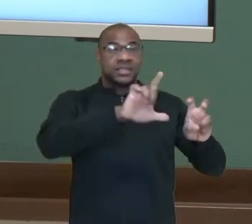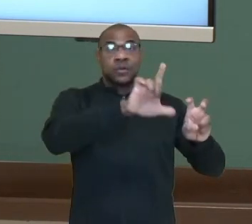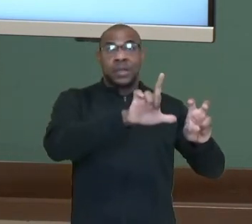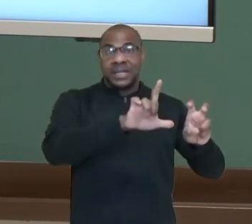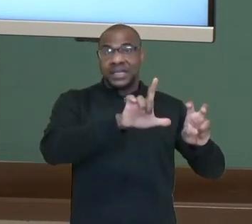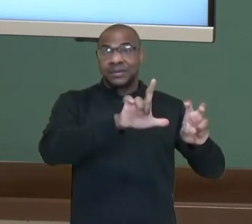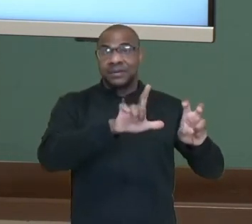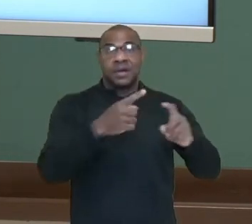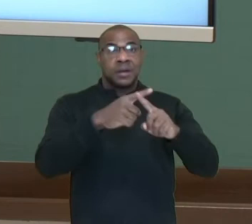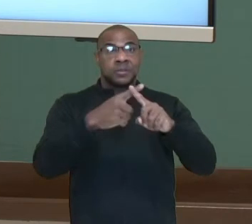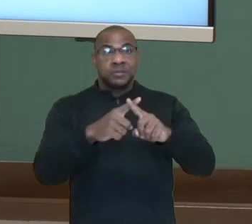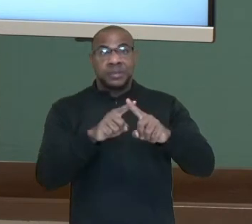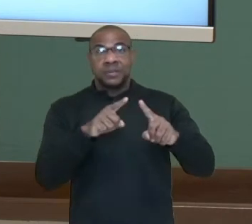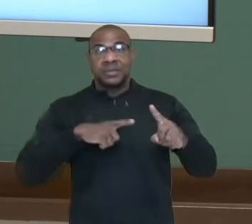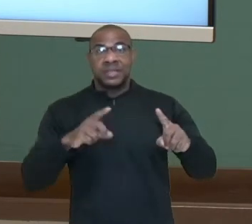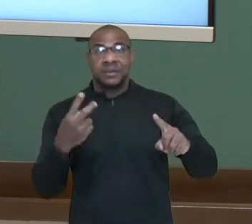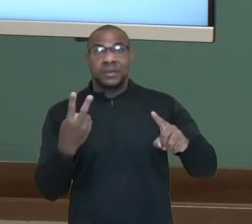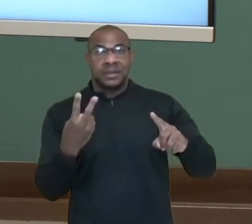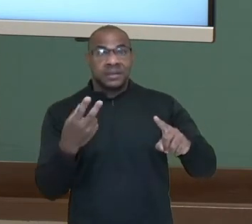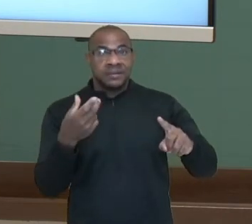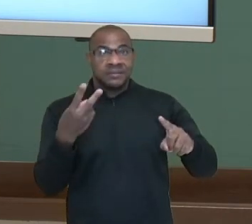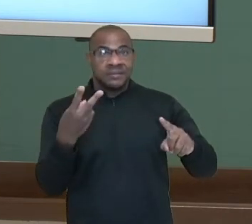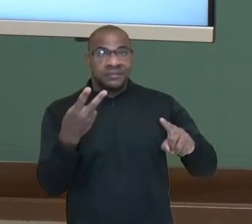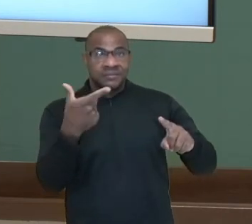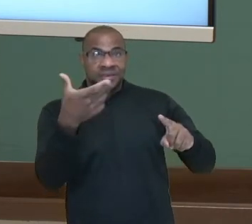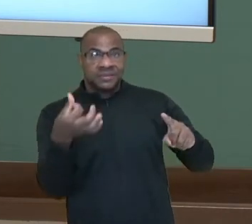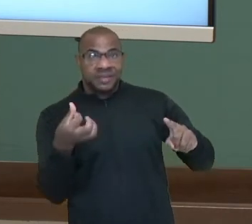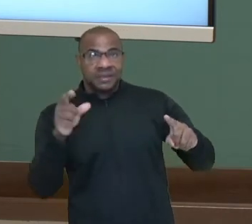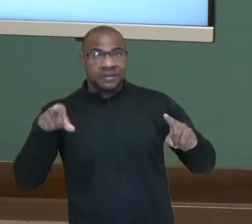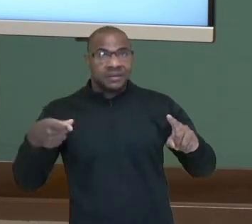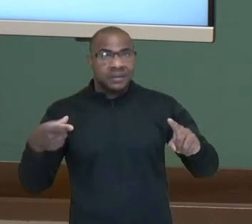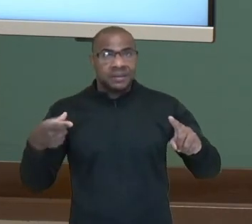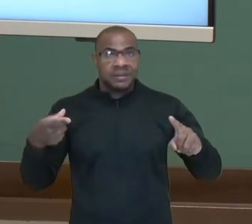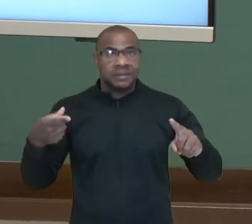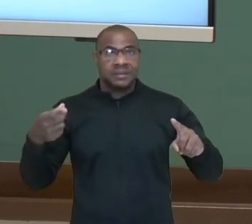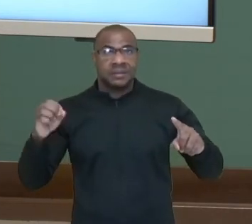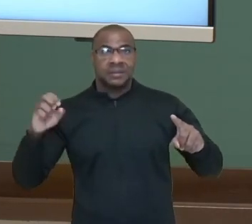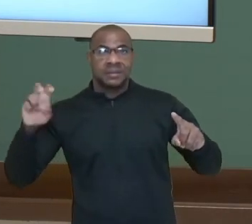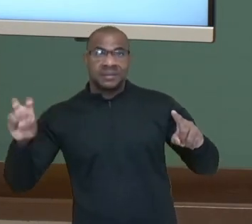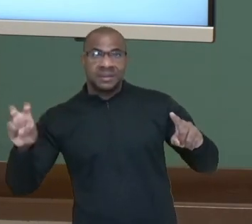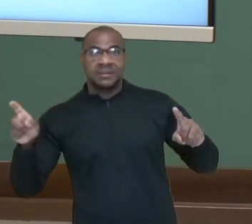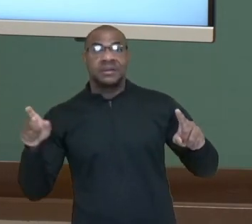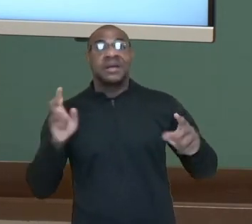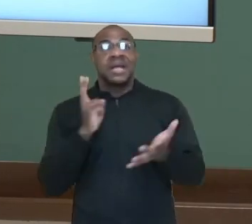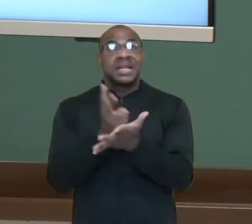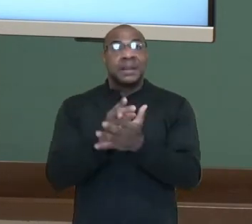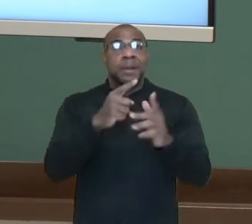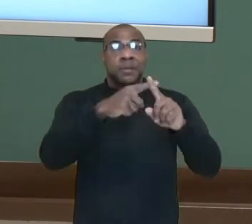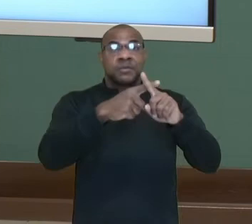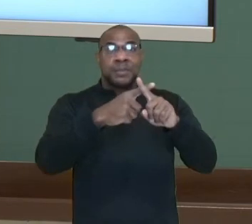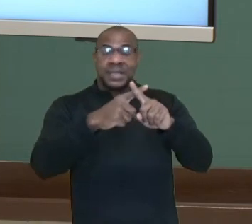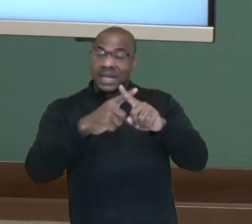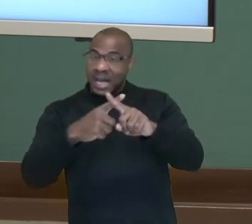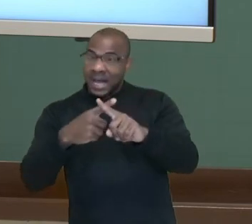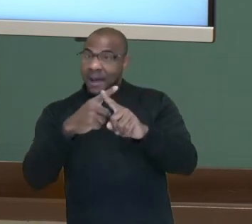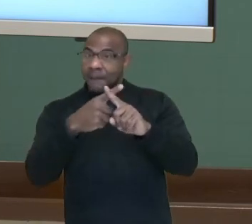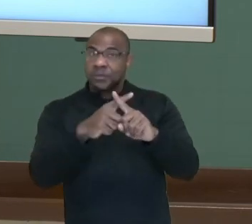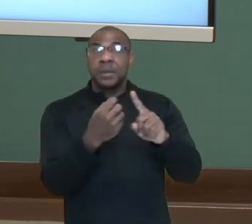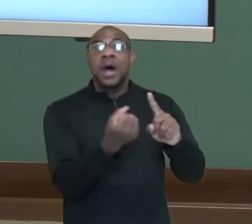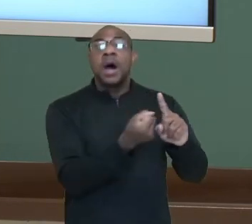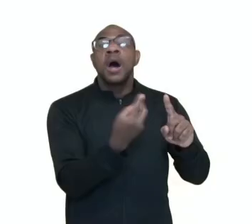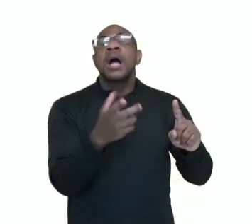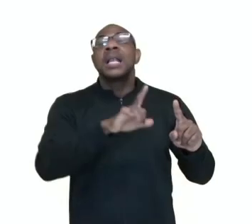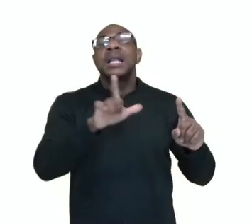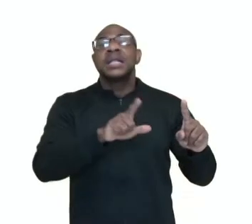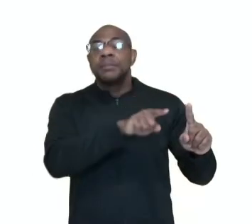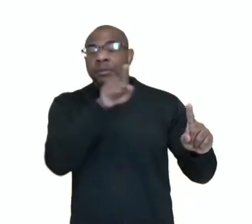multipliquei o valor de 1 litro por 5, 10, 25, 42 litros, eu vou sempre multiplicar a quantidade de litros pelo